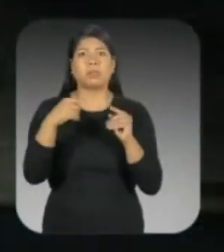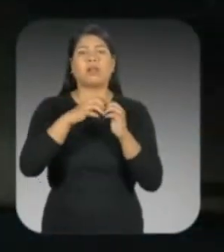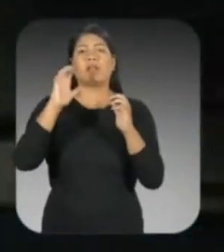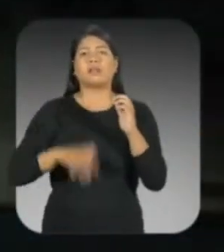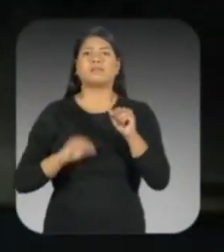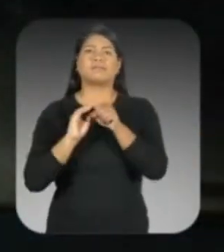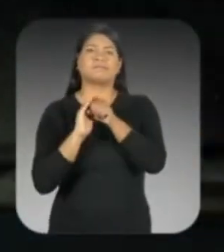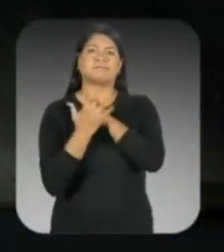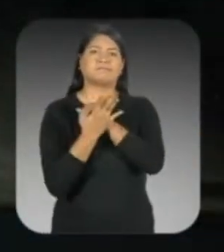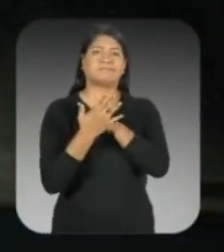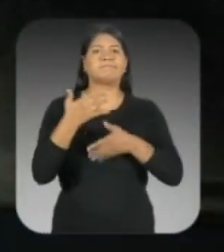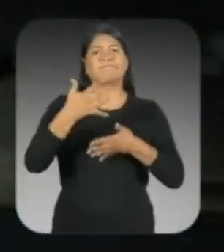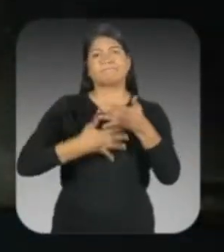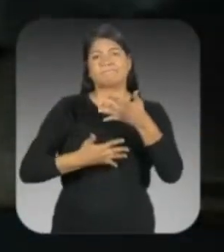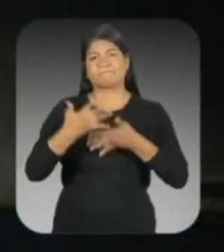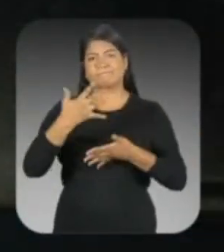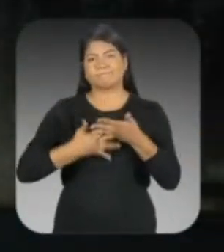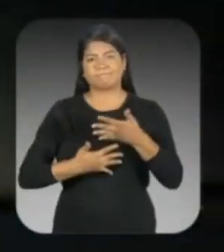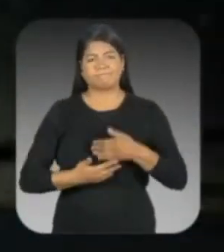veio a pandemia.